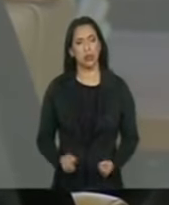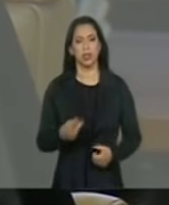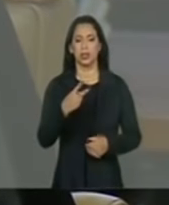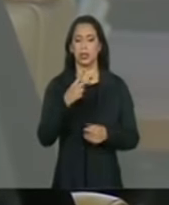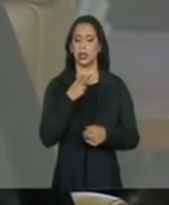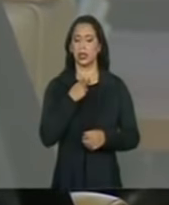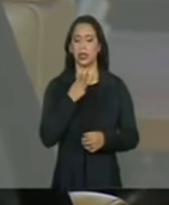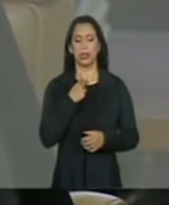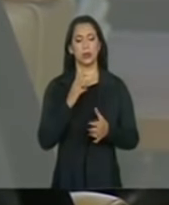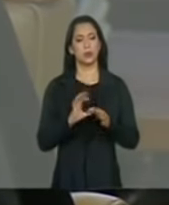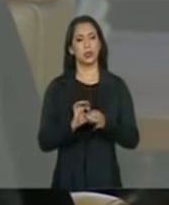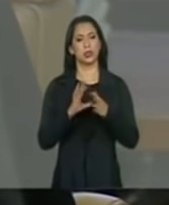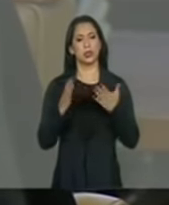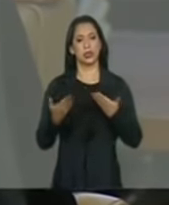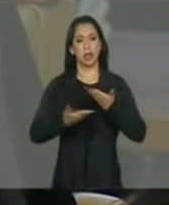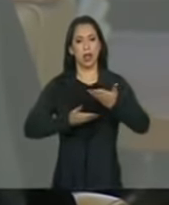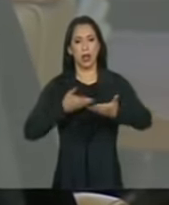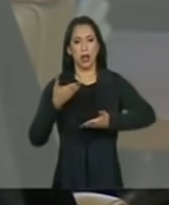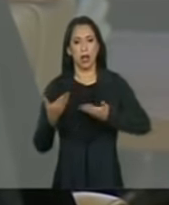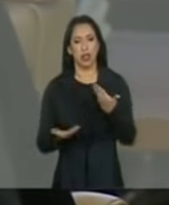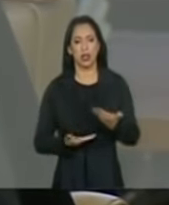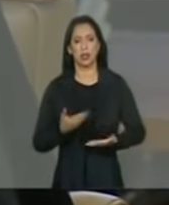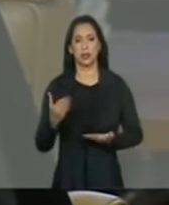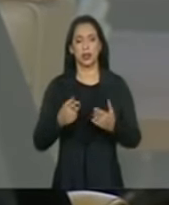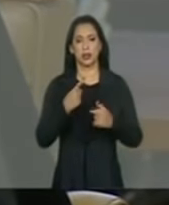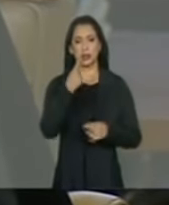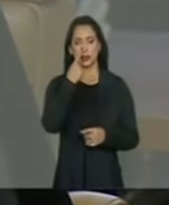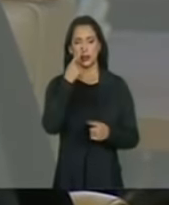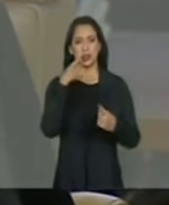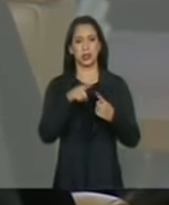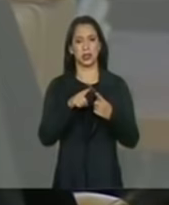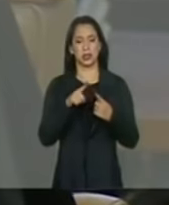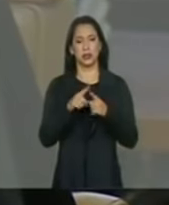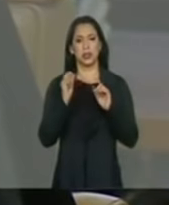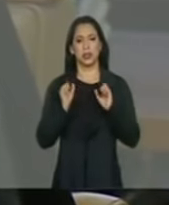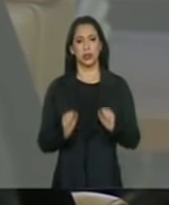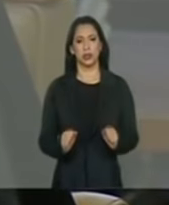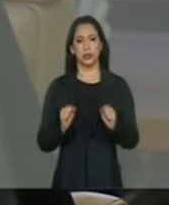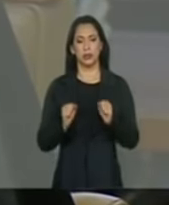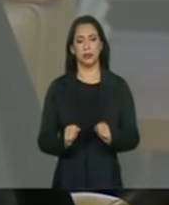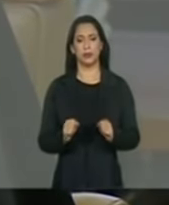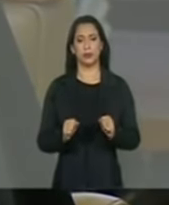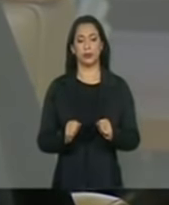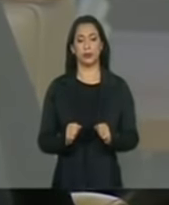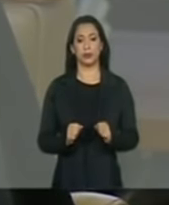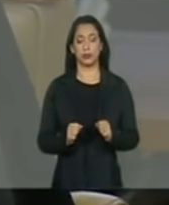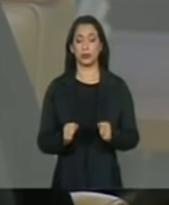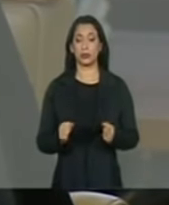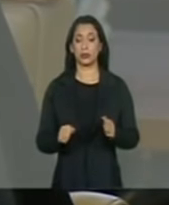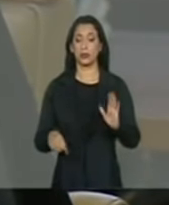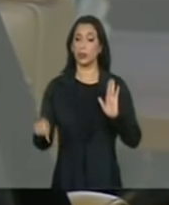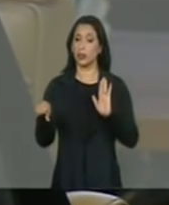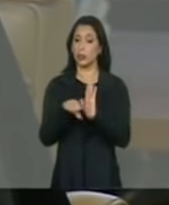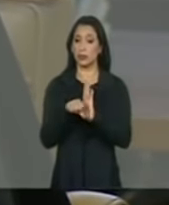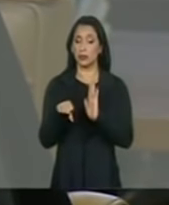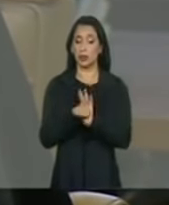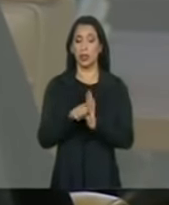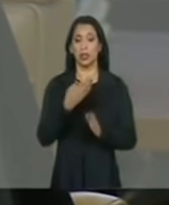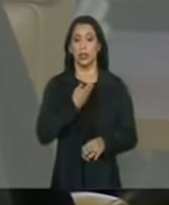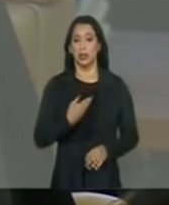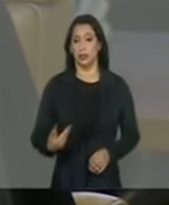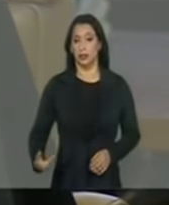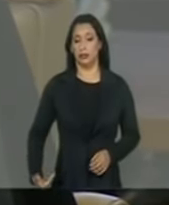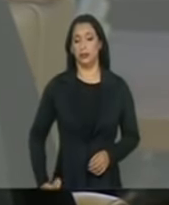permitir a convivência na intimidade do poder os marginais da república cuja atuação criminosa